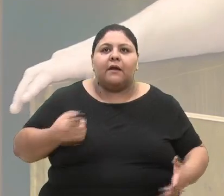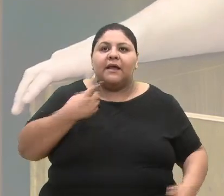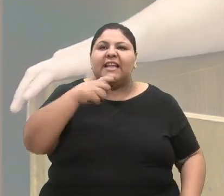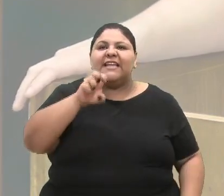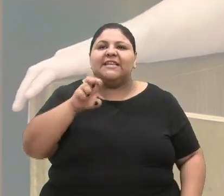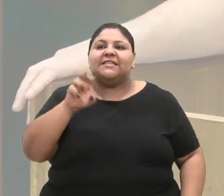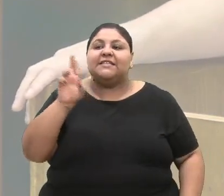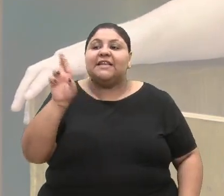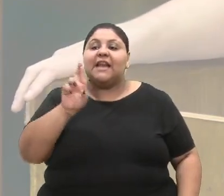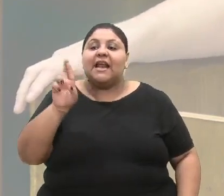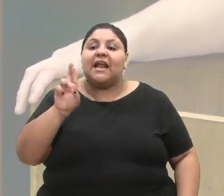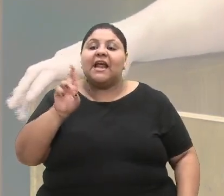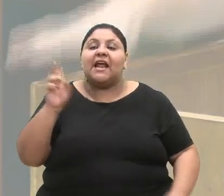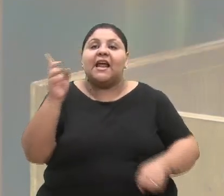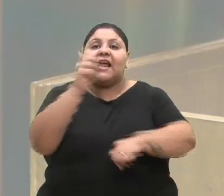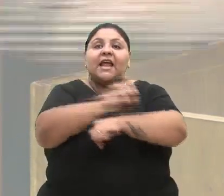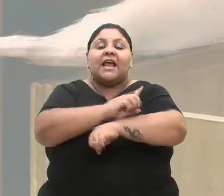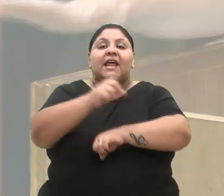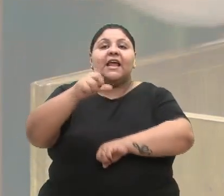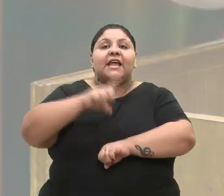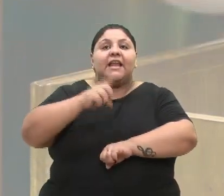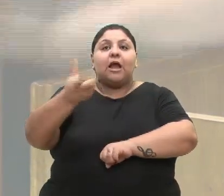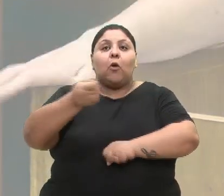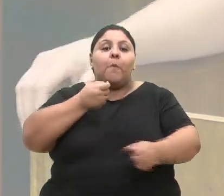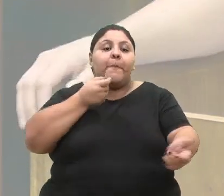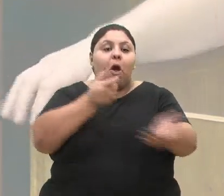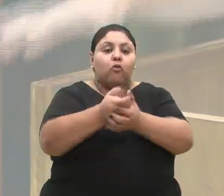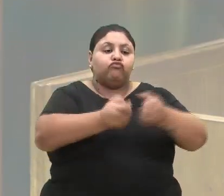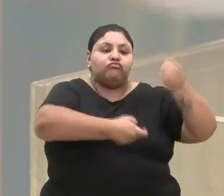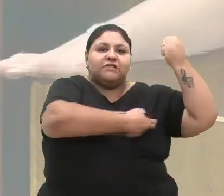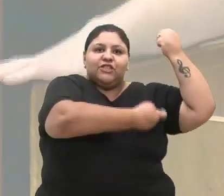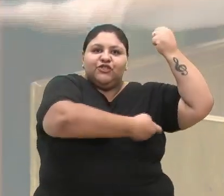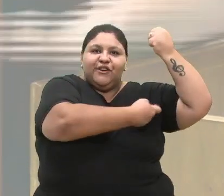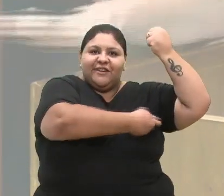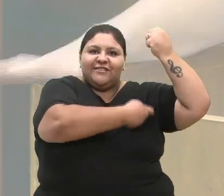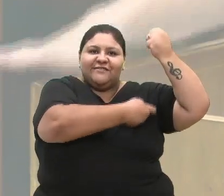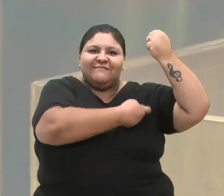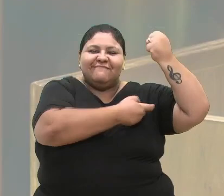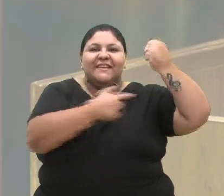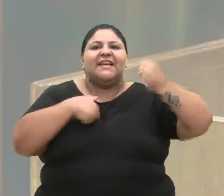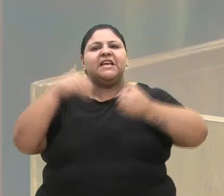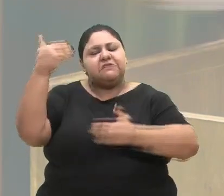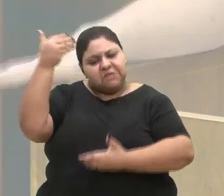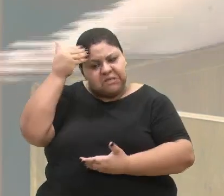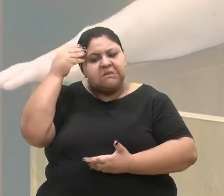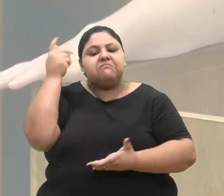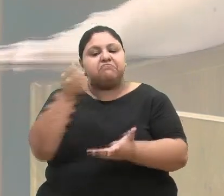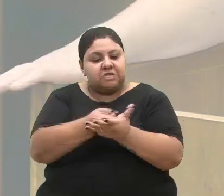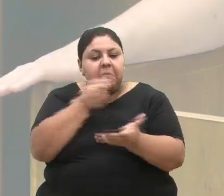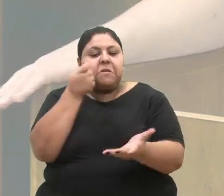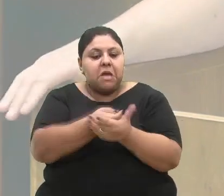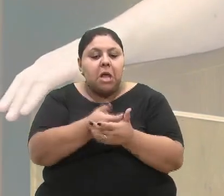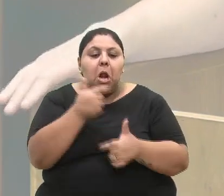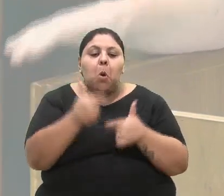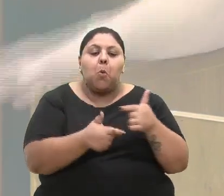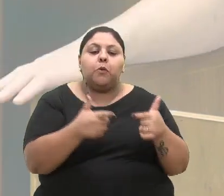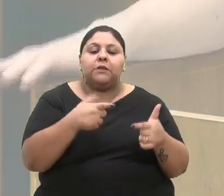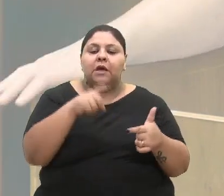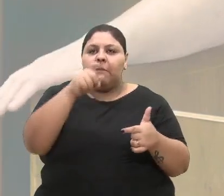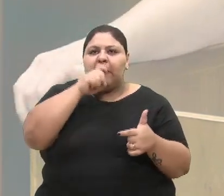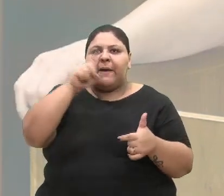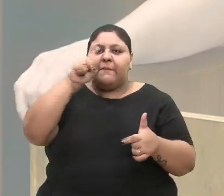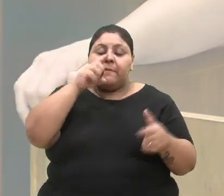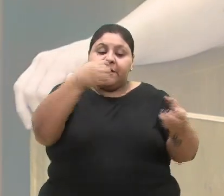dia, porque eu queria comprar um desodorante, e eu fui para a luta, porque eu sabia, meu pai e minha mãe me ensinaram que era trabalhando que a gente